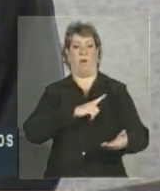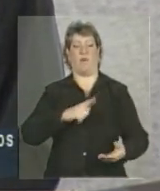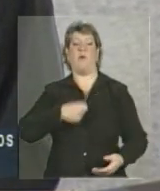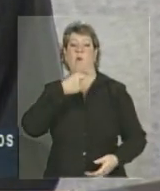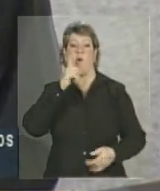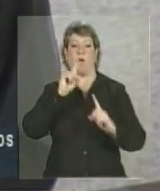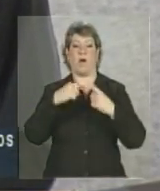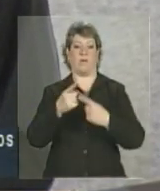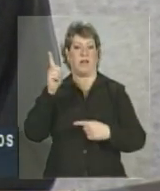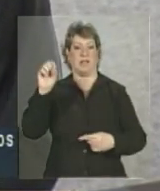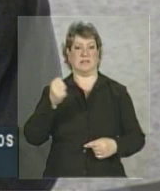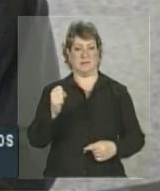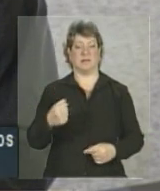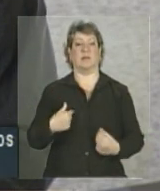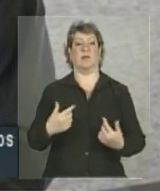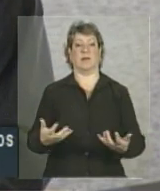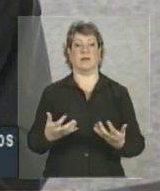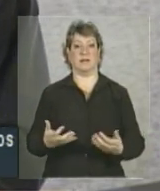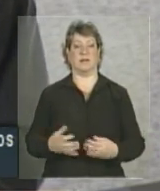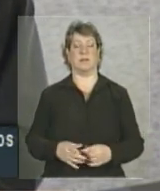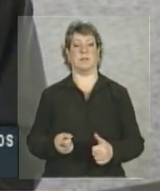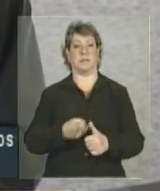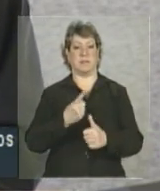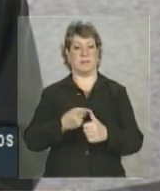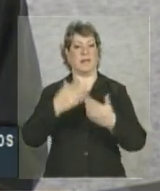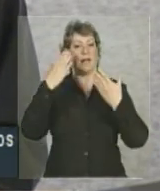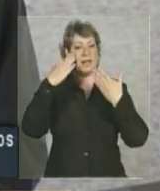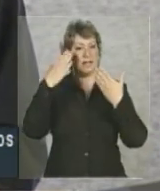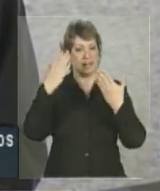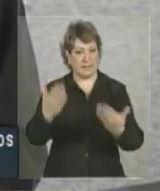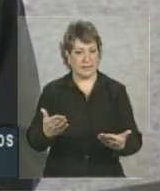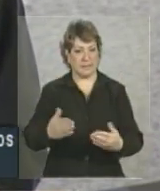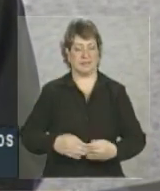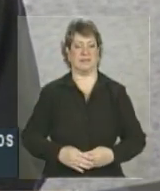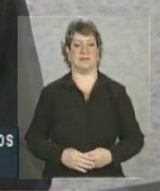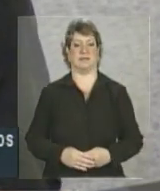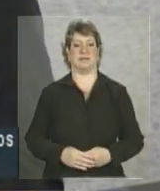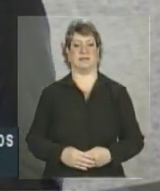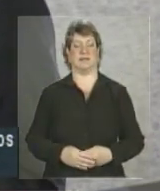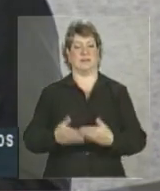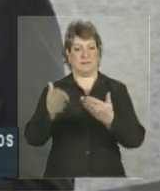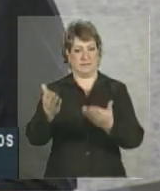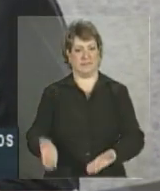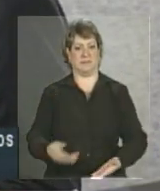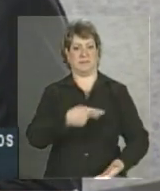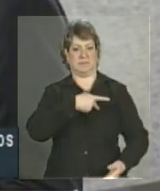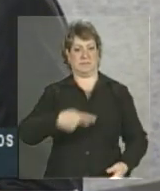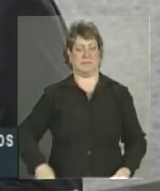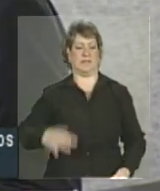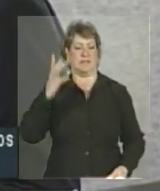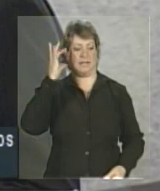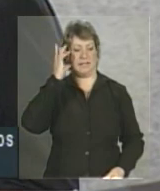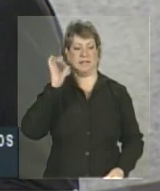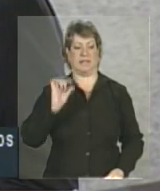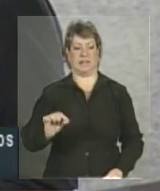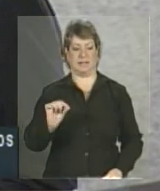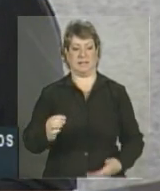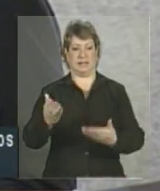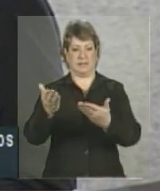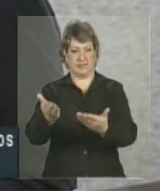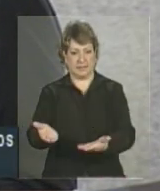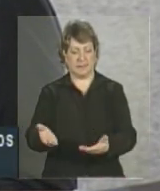estiveram conosco lá. Quero primeiro agradecer a Vossa Excelência e à equipe de Vossa